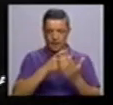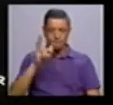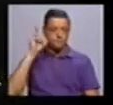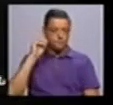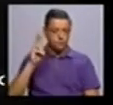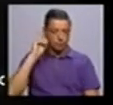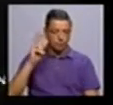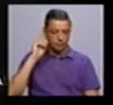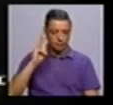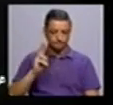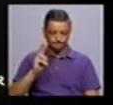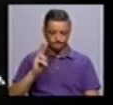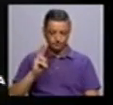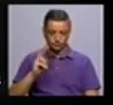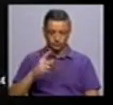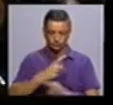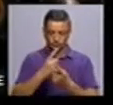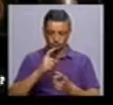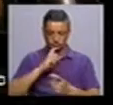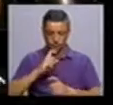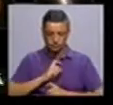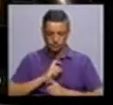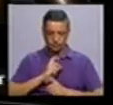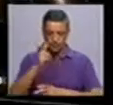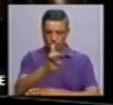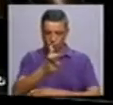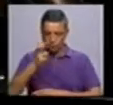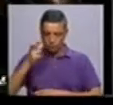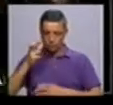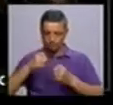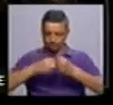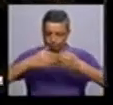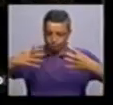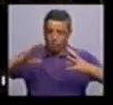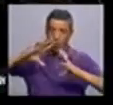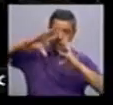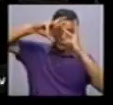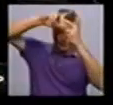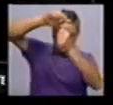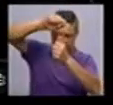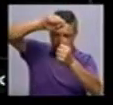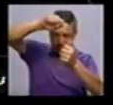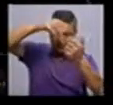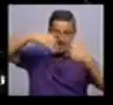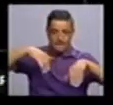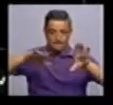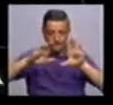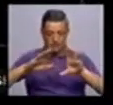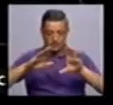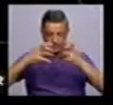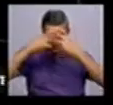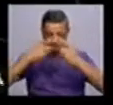chamada constante de Hubble, que nos indica precisamente essa velocidade da expansão do universo. É uma das questões mais proeminentes,